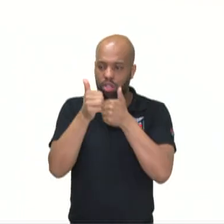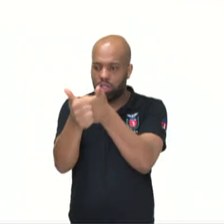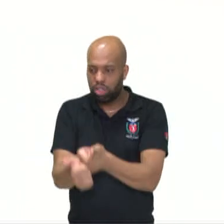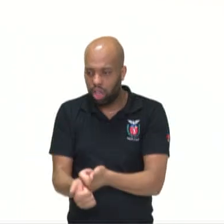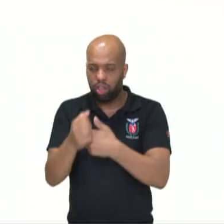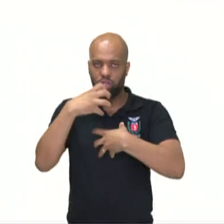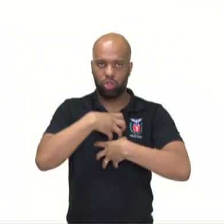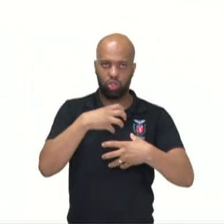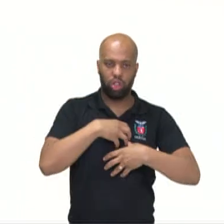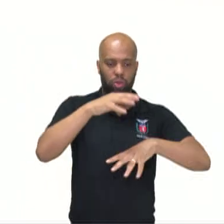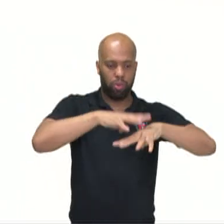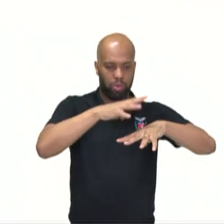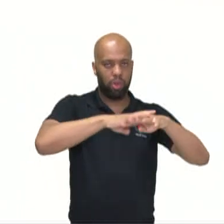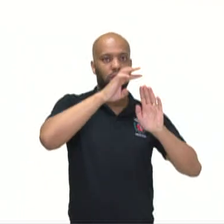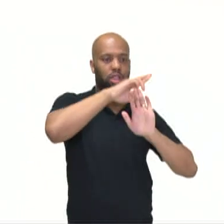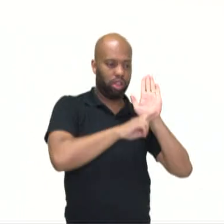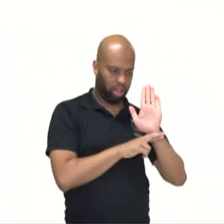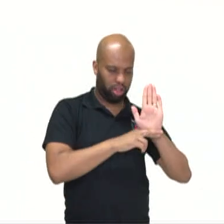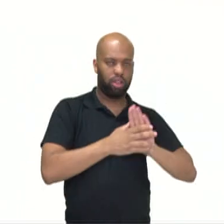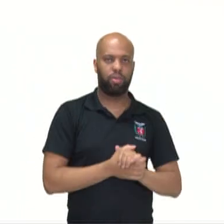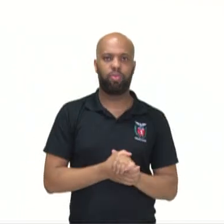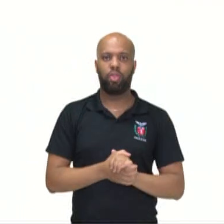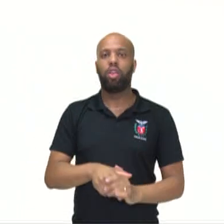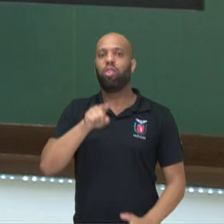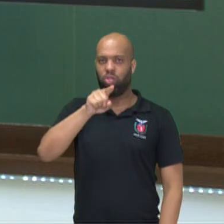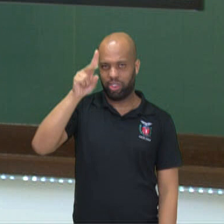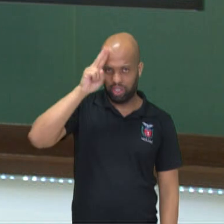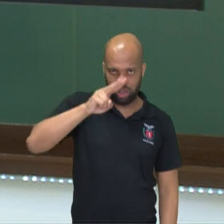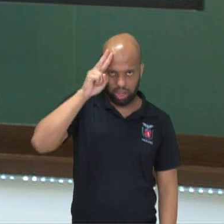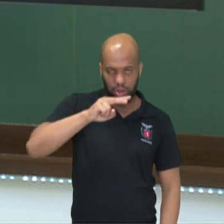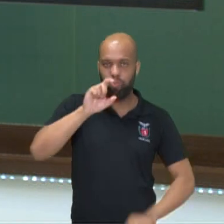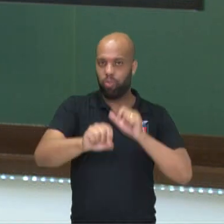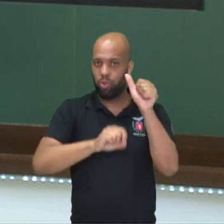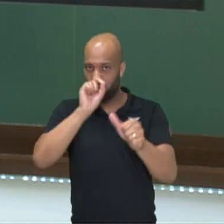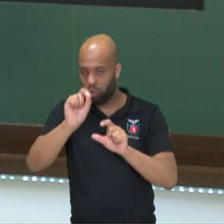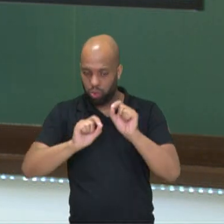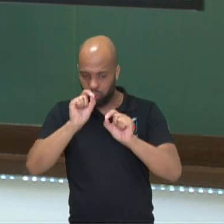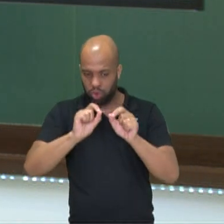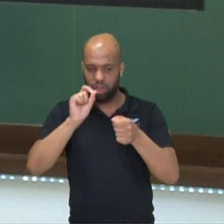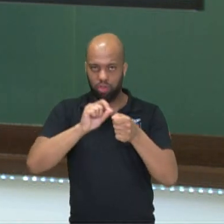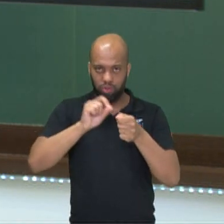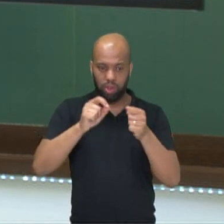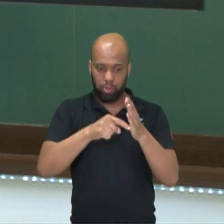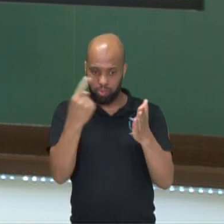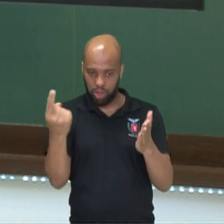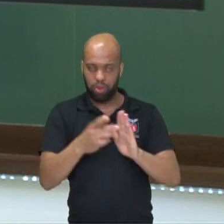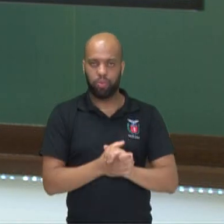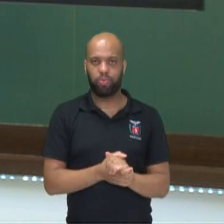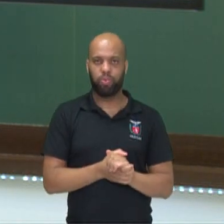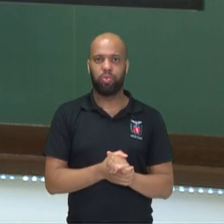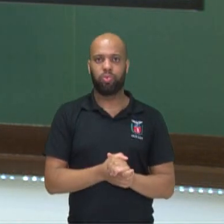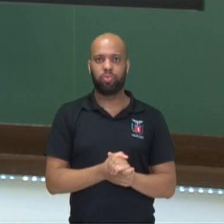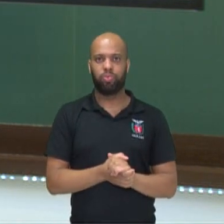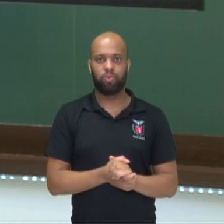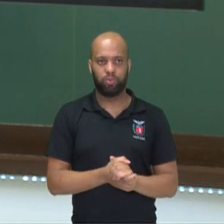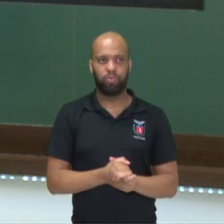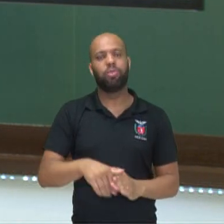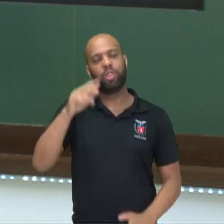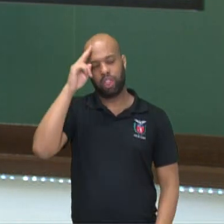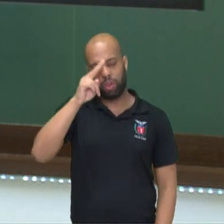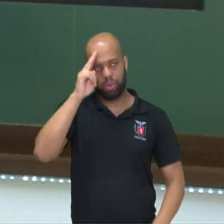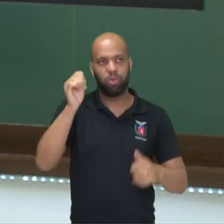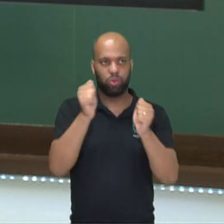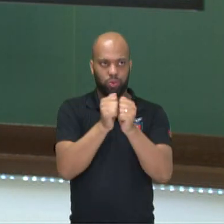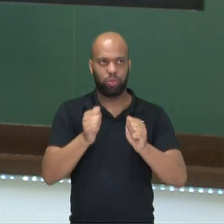ordem operatória das expressões numéricas. E você se lembra qual é a ordem operatória das expressões numéricas? Bora lembrar